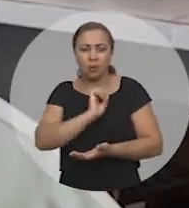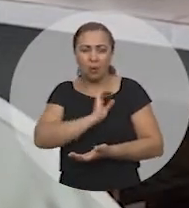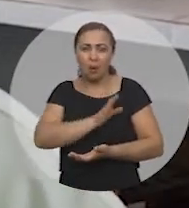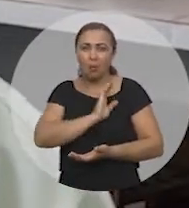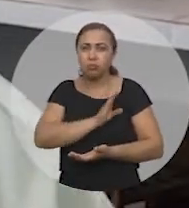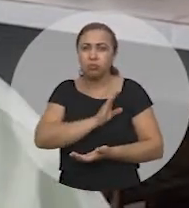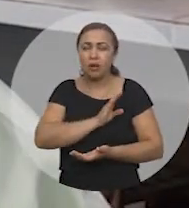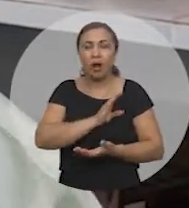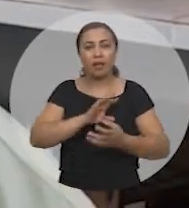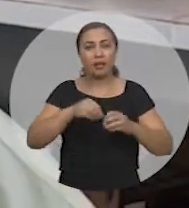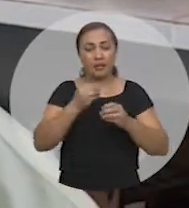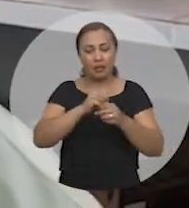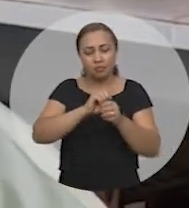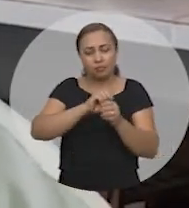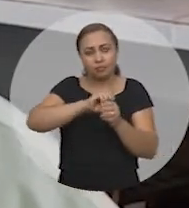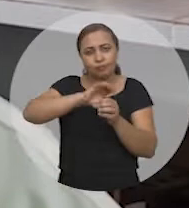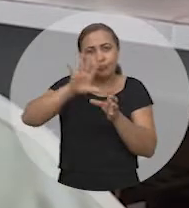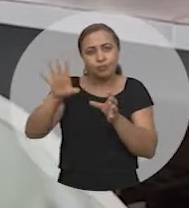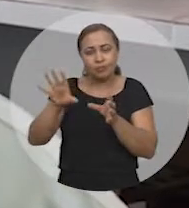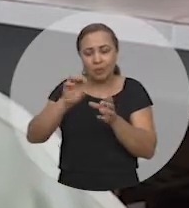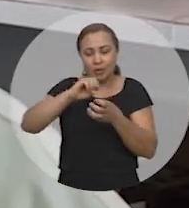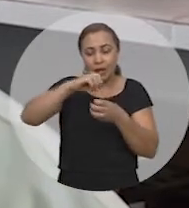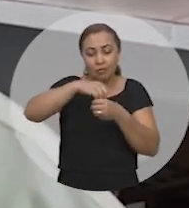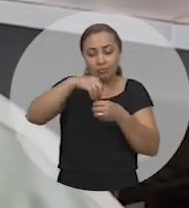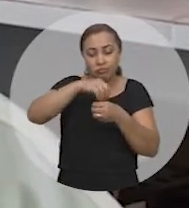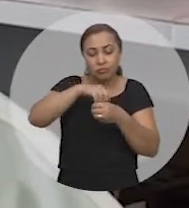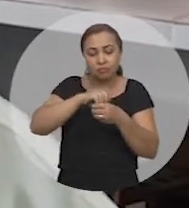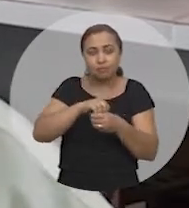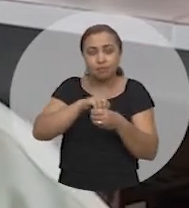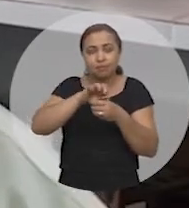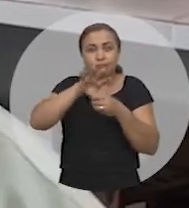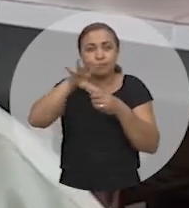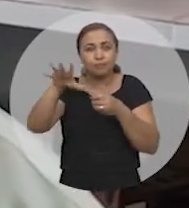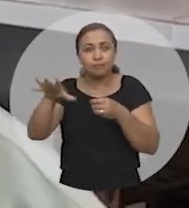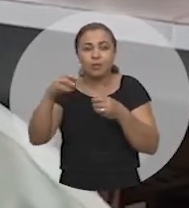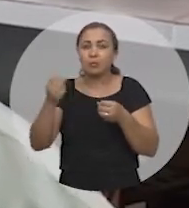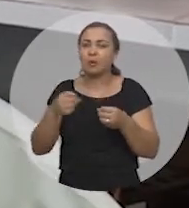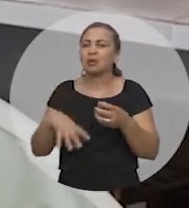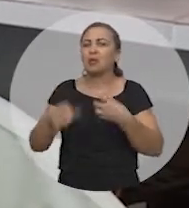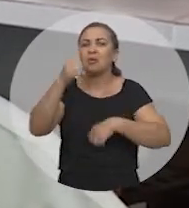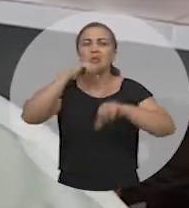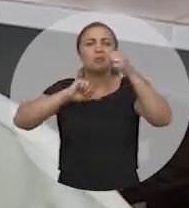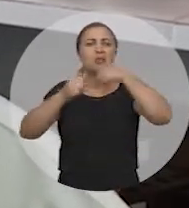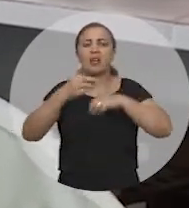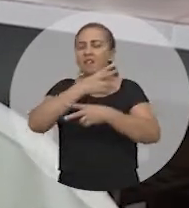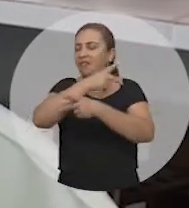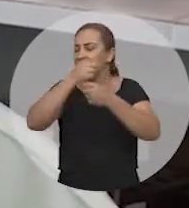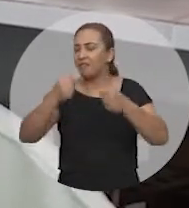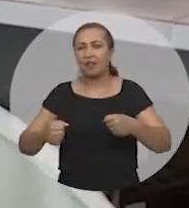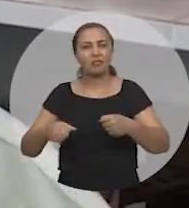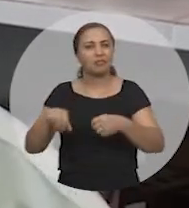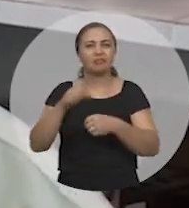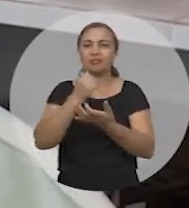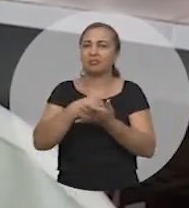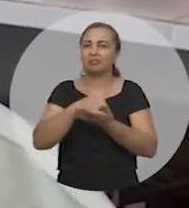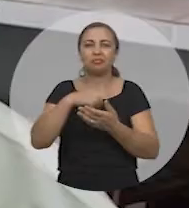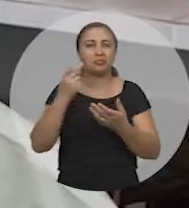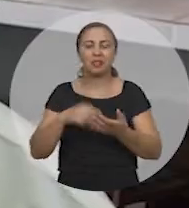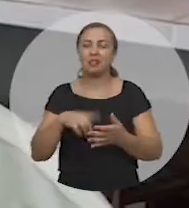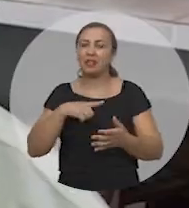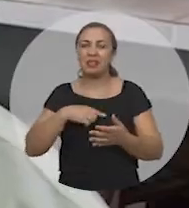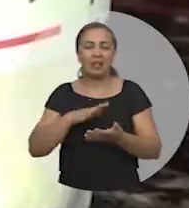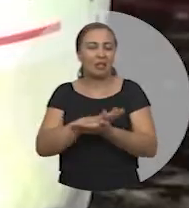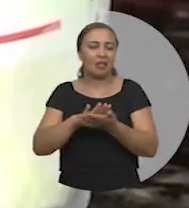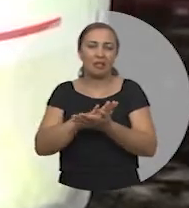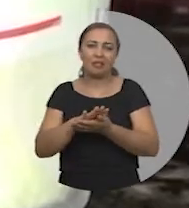seu interior da célula para meio está celular então podem ver ir toneladas de antibiótico e não vai fazer efeito nenhum